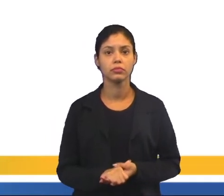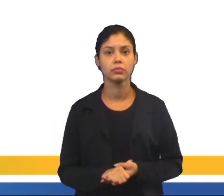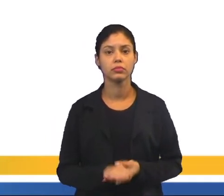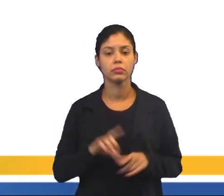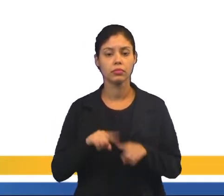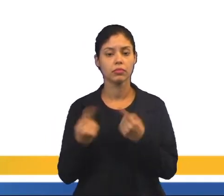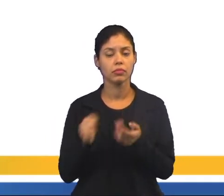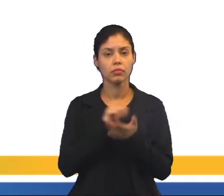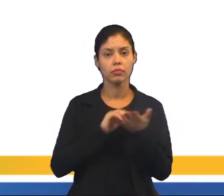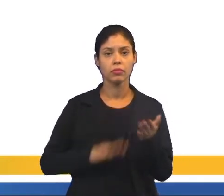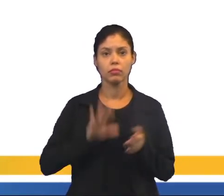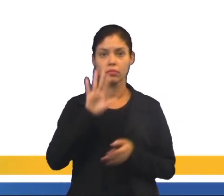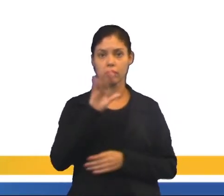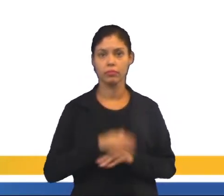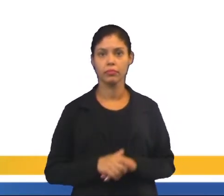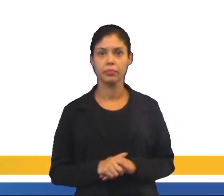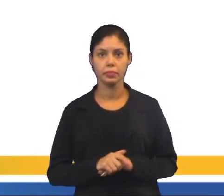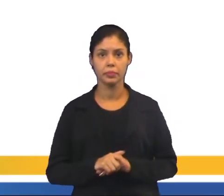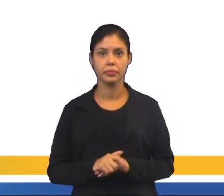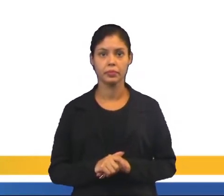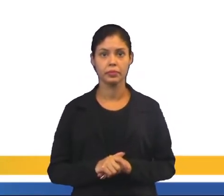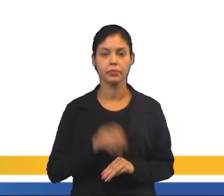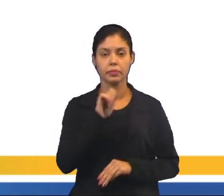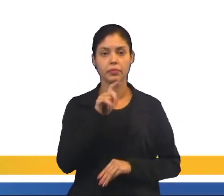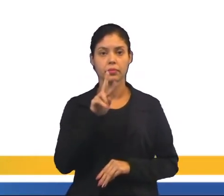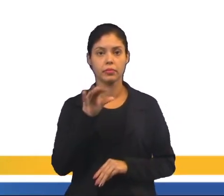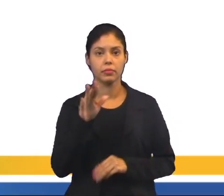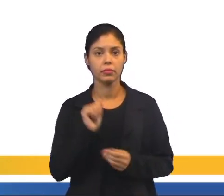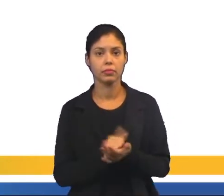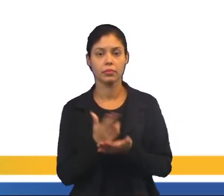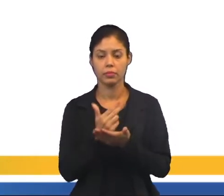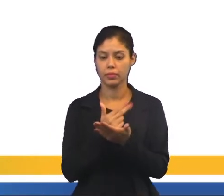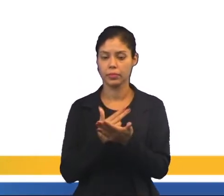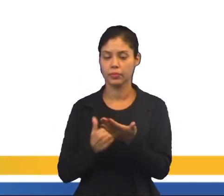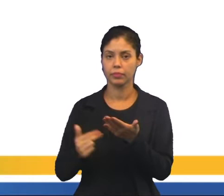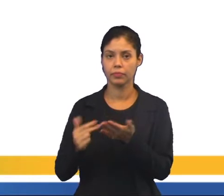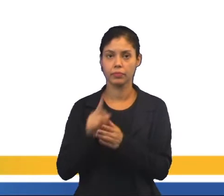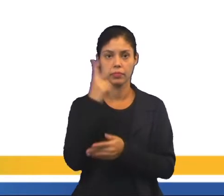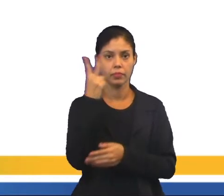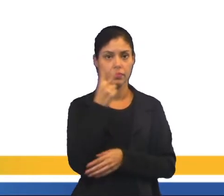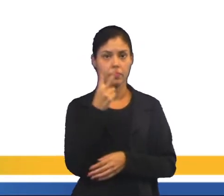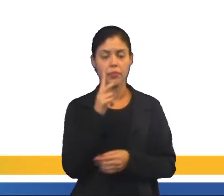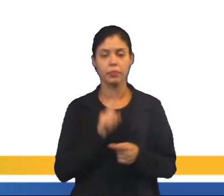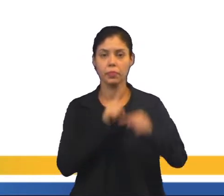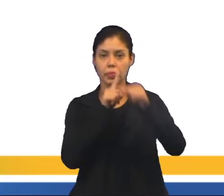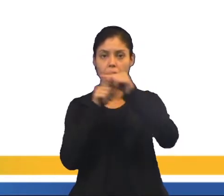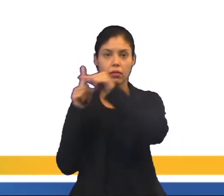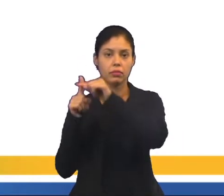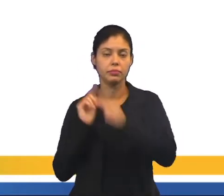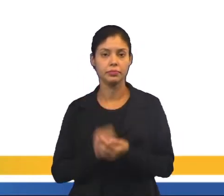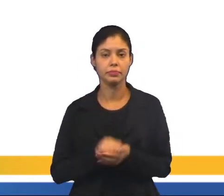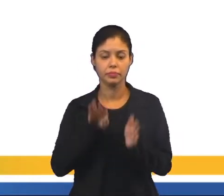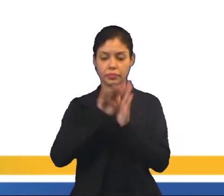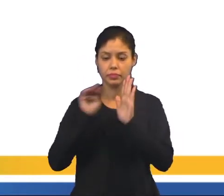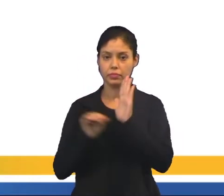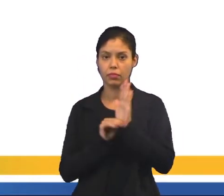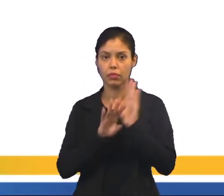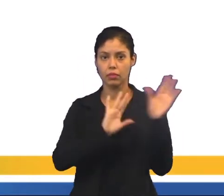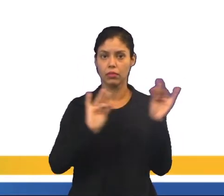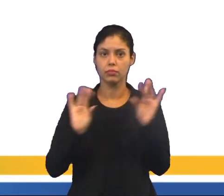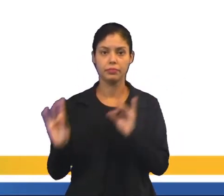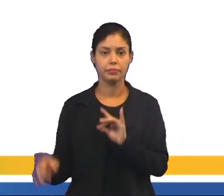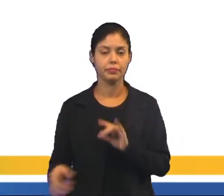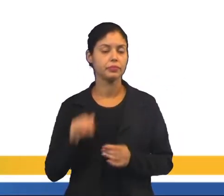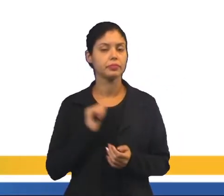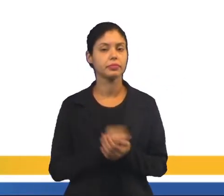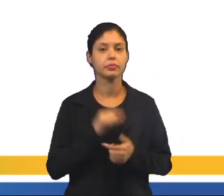Mais uma atividade aqui. A Adriana desenhou 2 cruzes na malha quadriculada abaixo. Cada